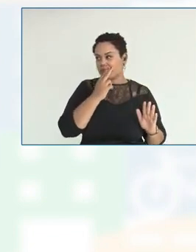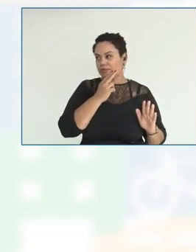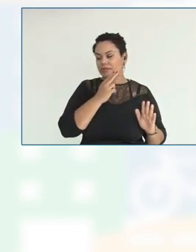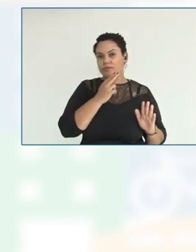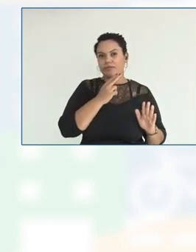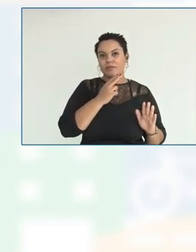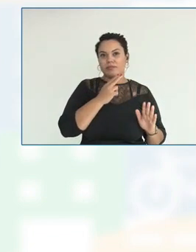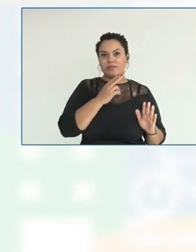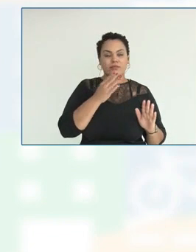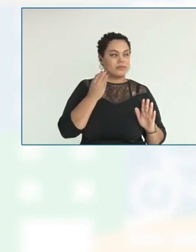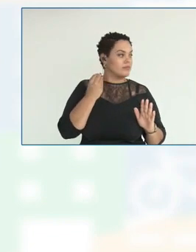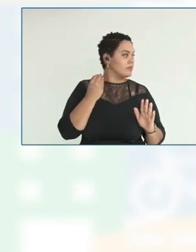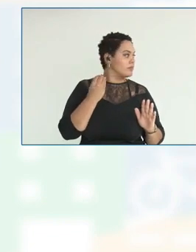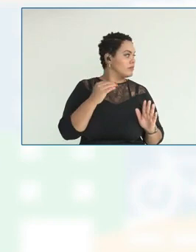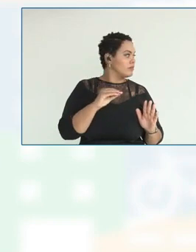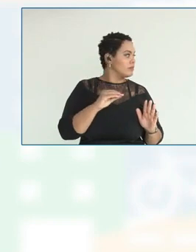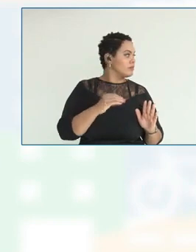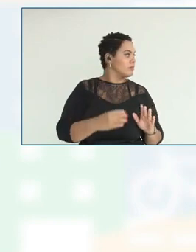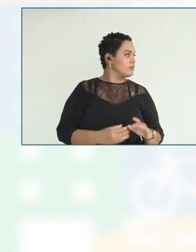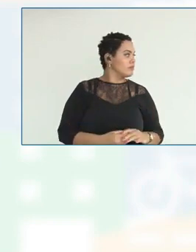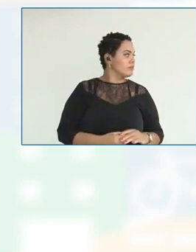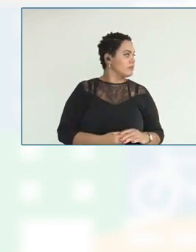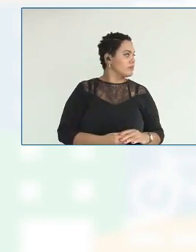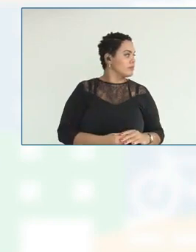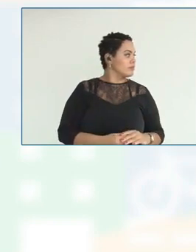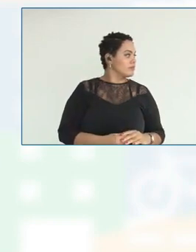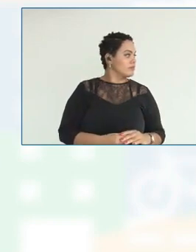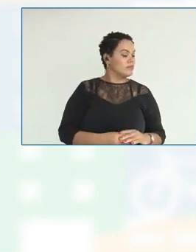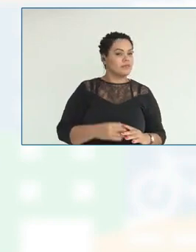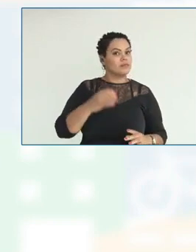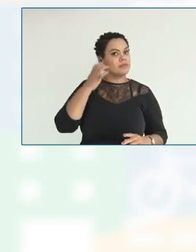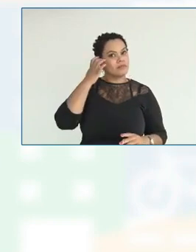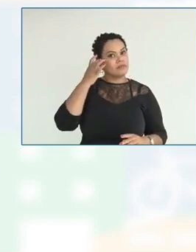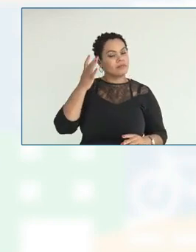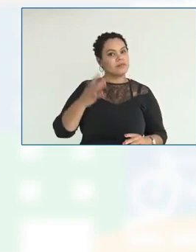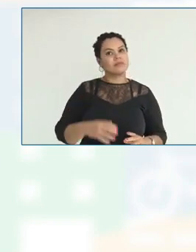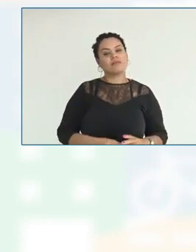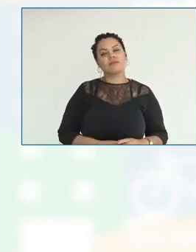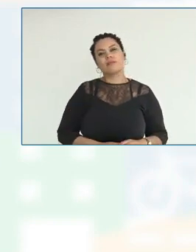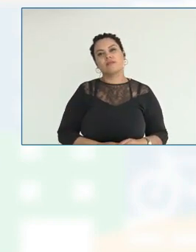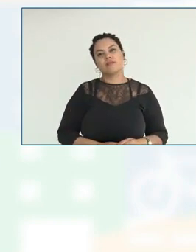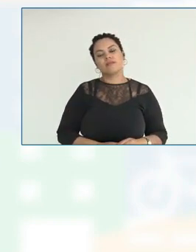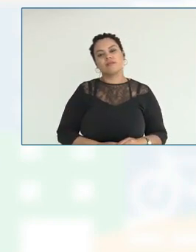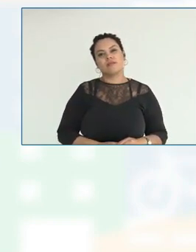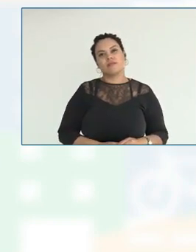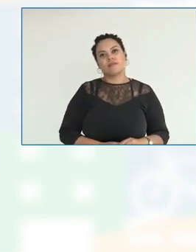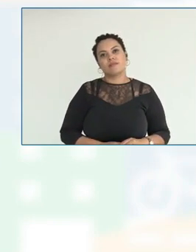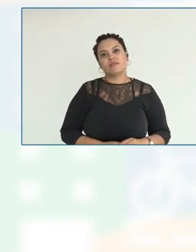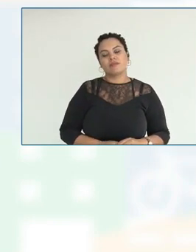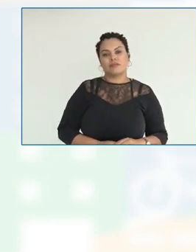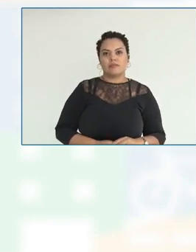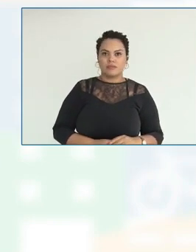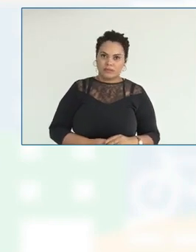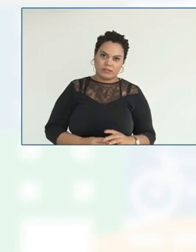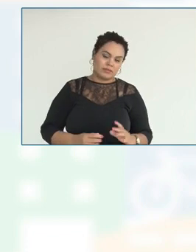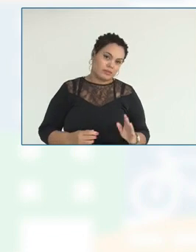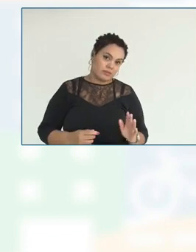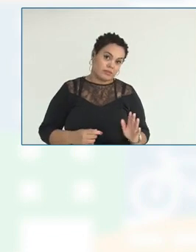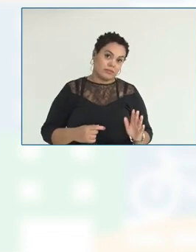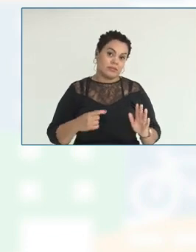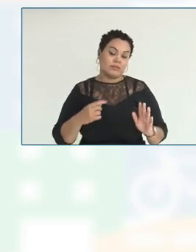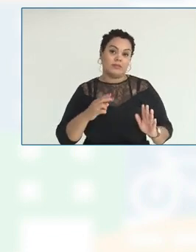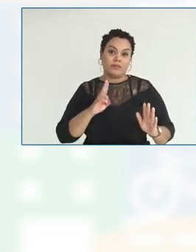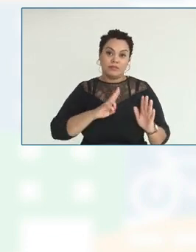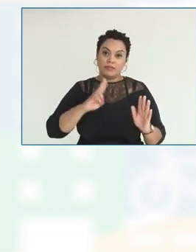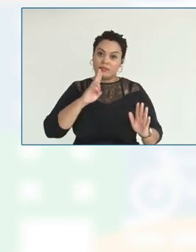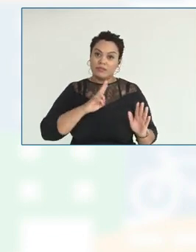deixa eu colocar aqui para vocês, eu deixei separado para facilitar. Aqui. Esse instrumento auxiliar, ele é um